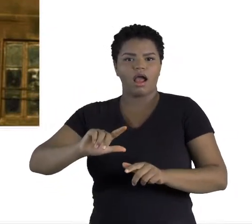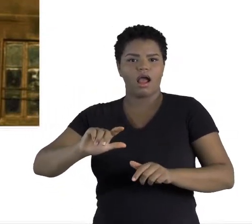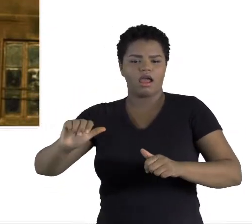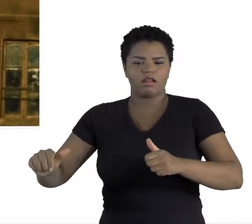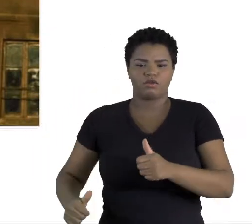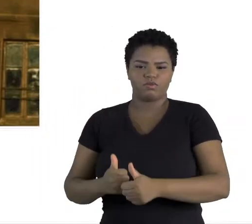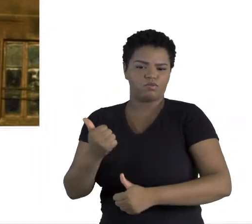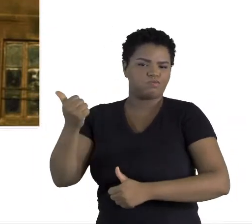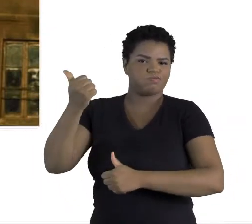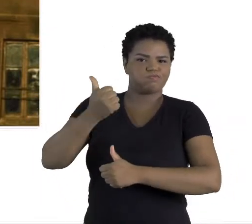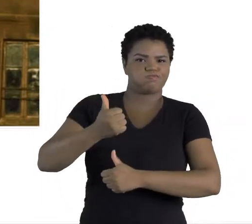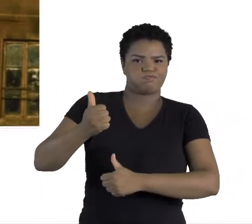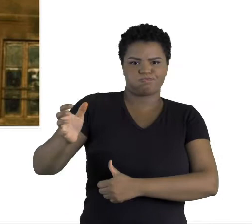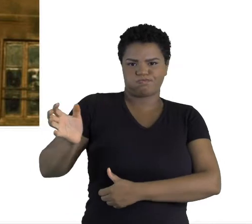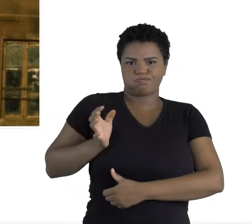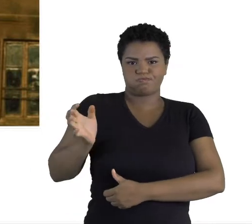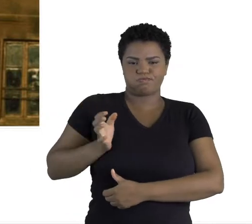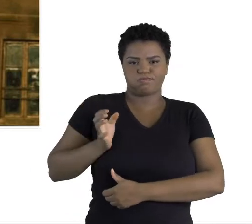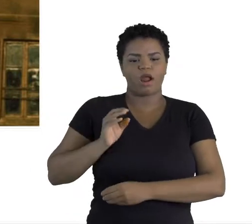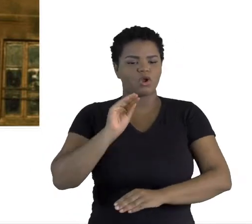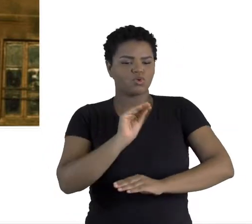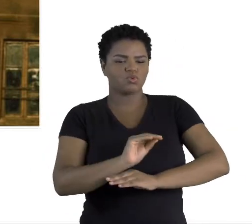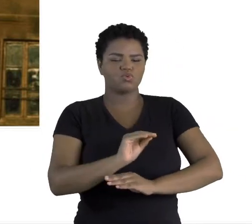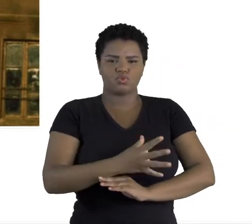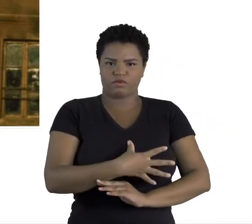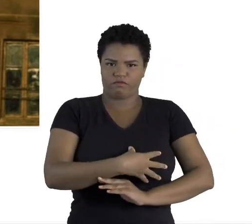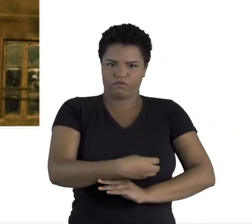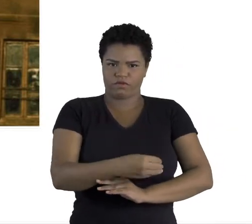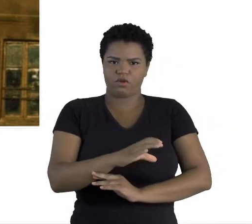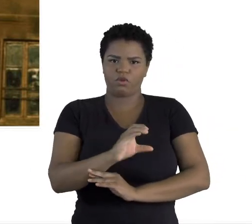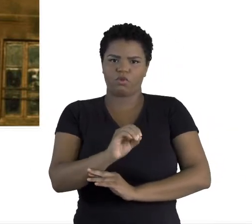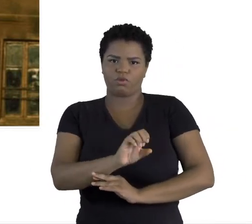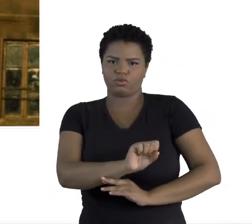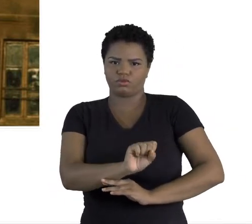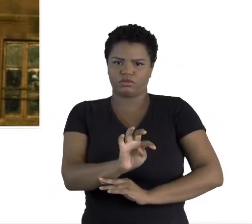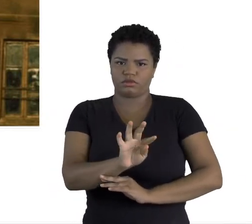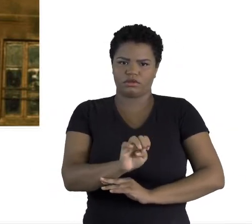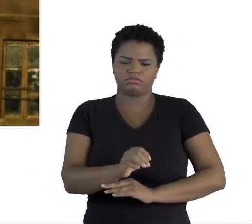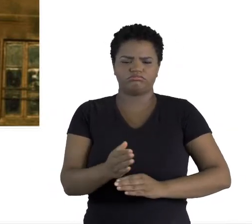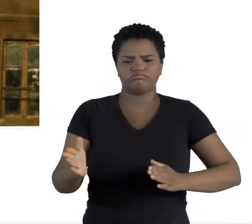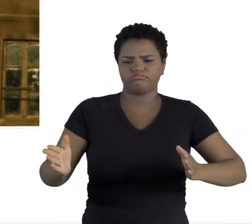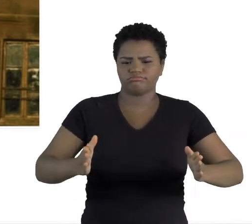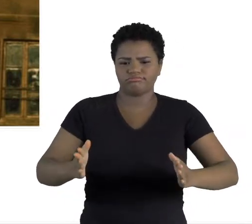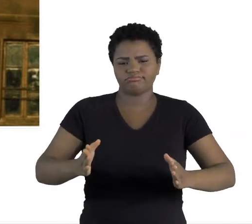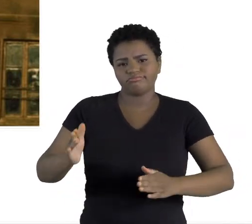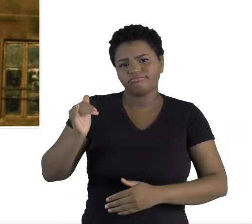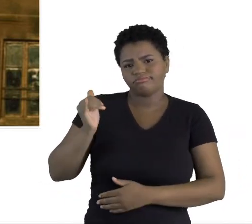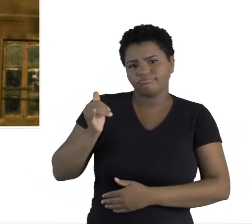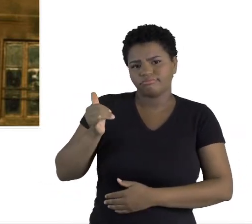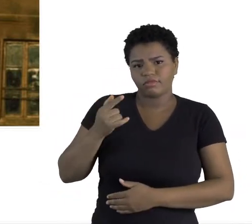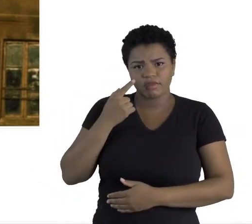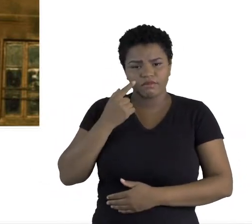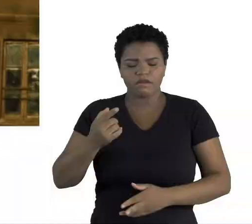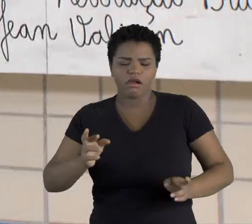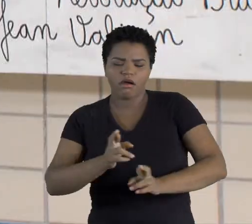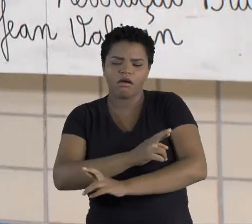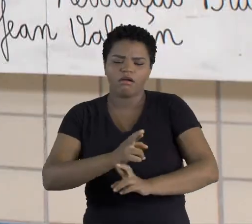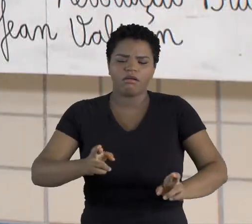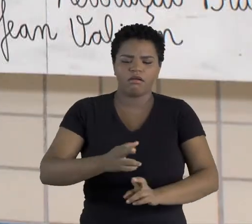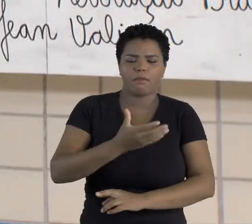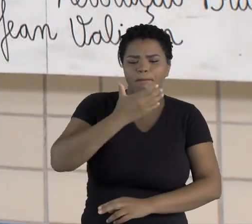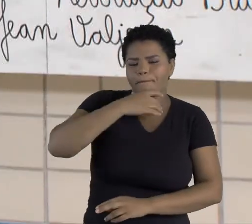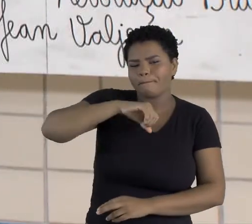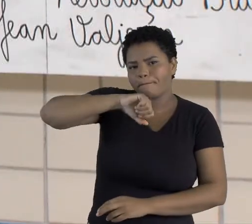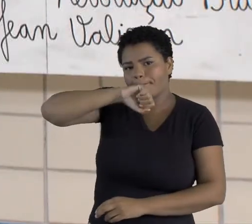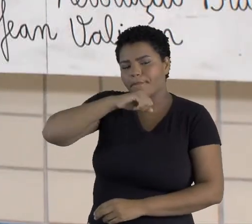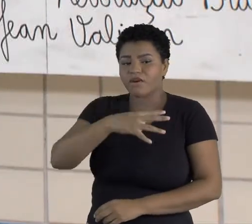rico, ele cria Cosette, né, como filha. Então, durante a narrativa é muito interessante como vocês vão ver essa relação de pai e